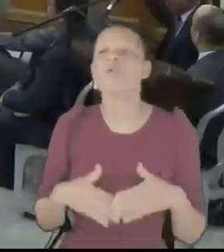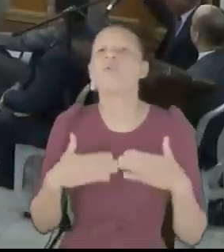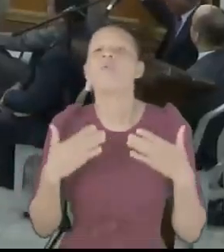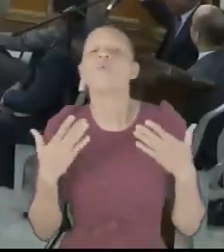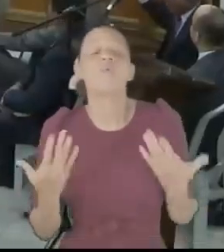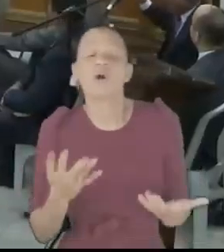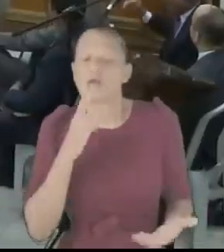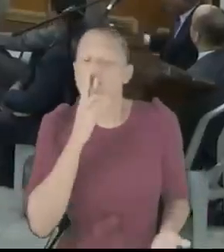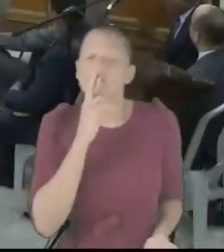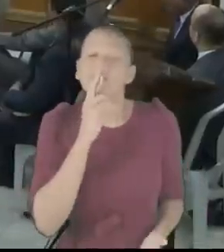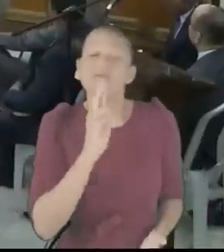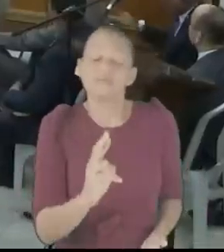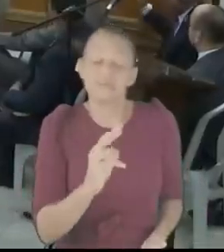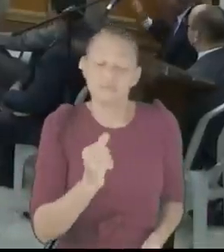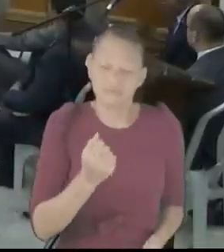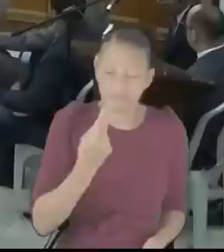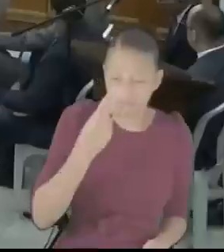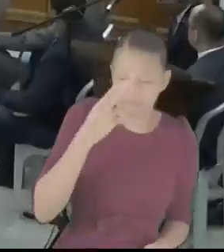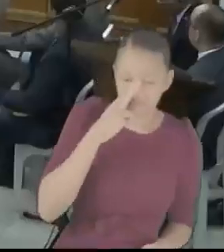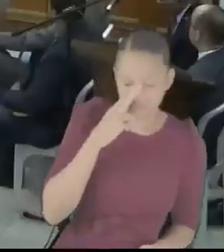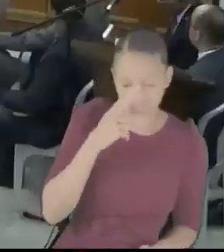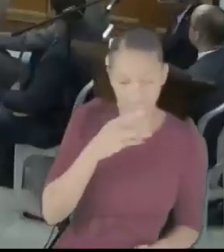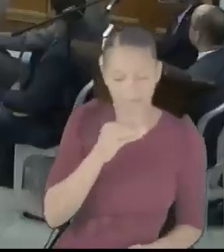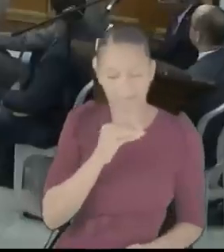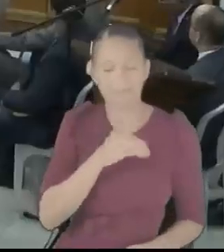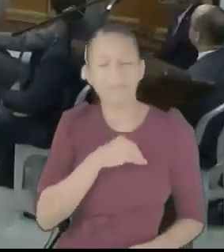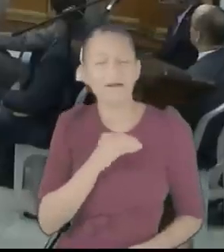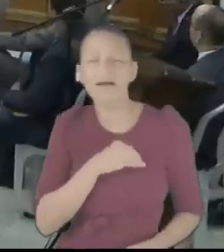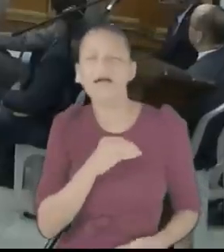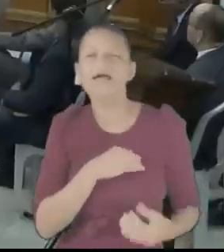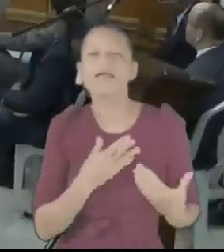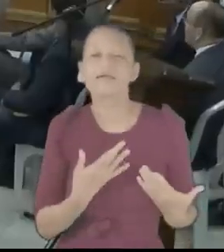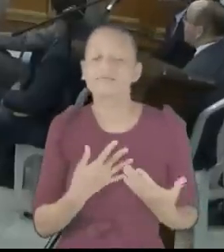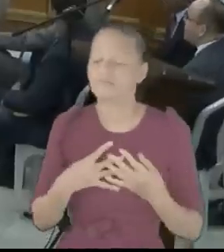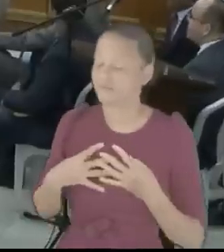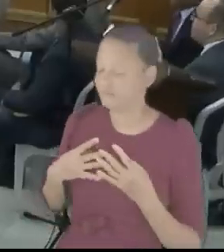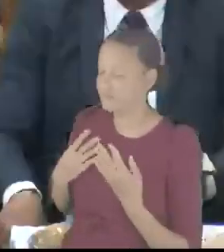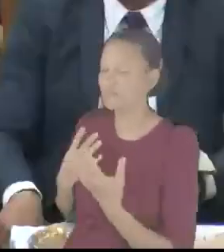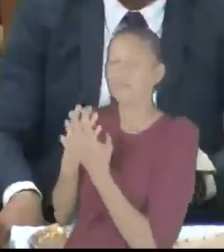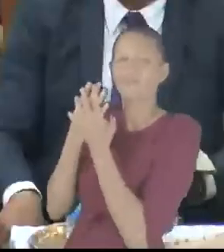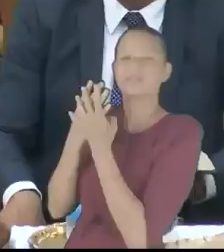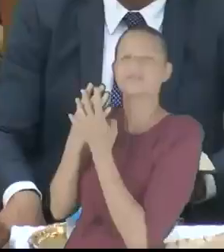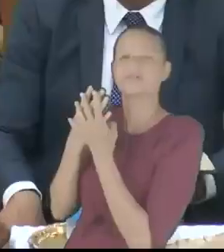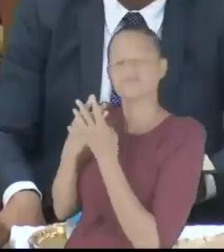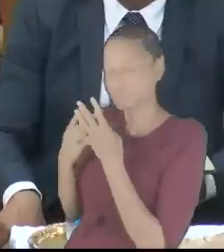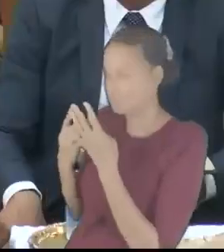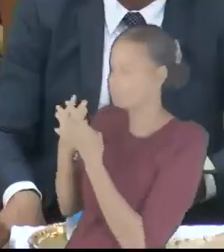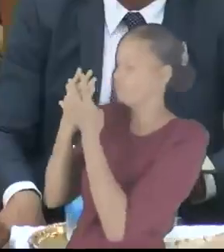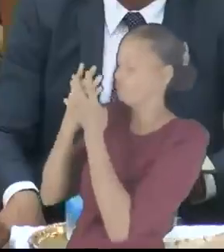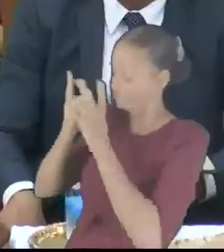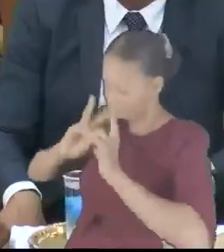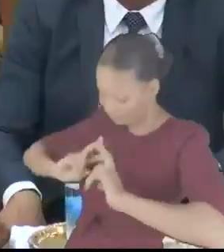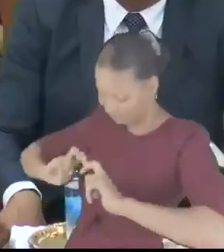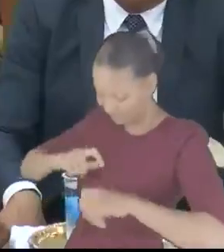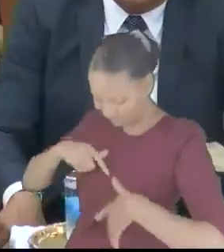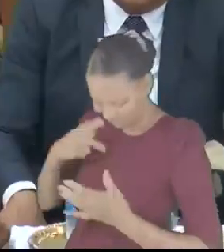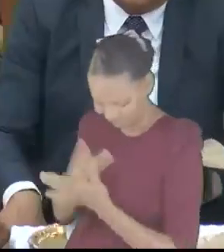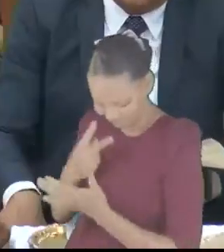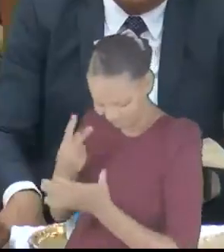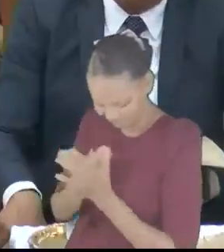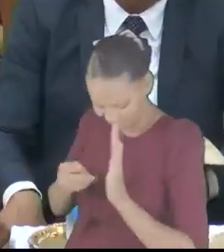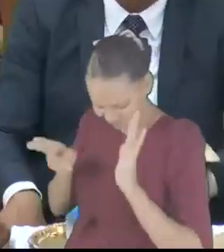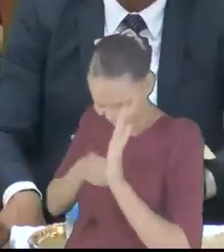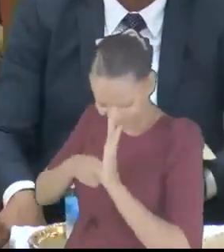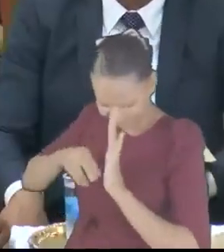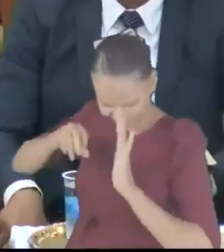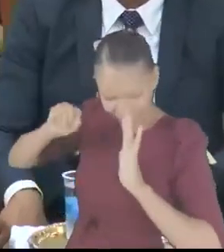Qual é a solução para o crente que peca? Hein, irmãos? Confessar. O que é confessar? É reconhecer que errou. O